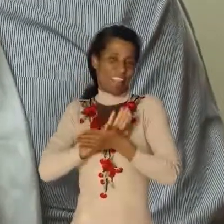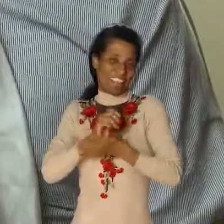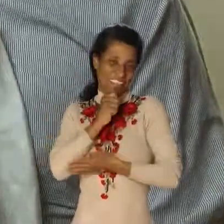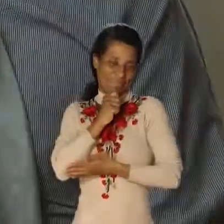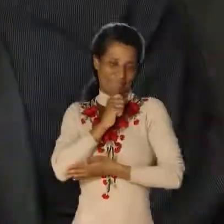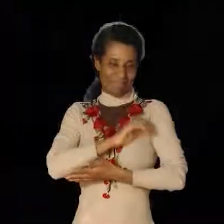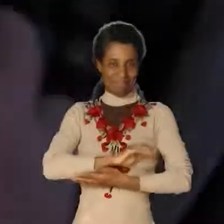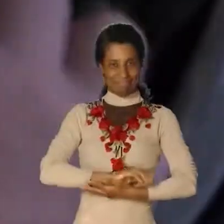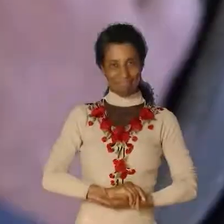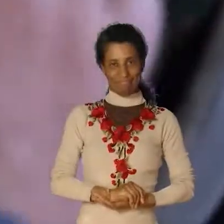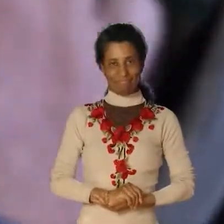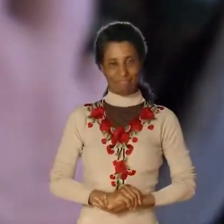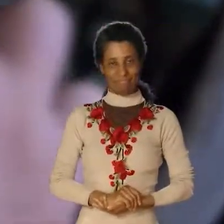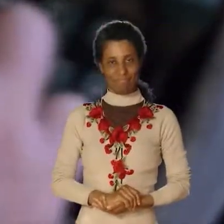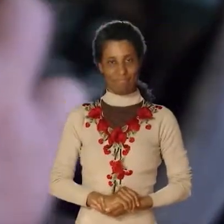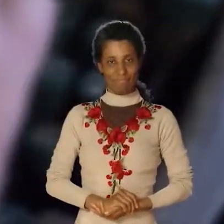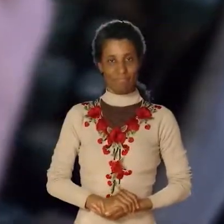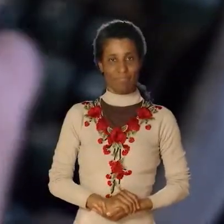estávamos decidindo.